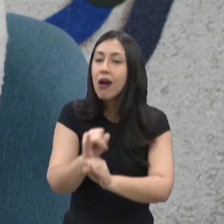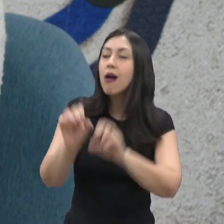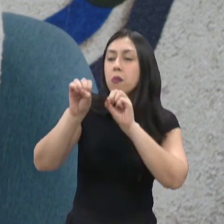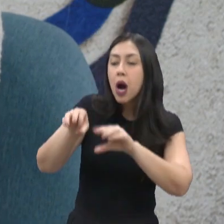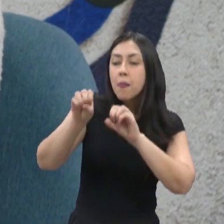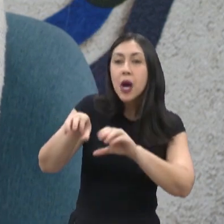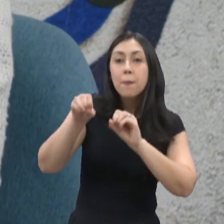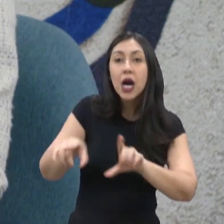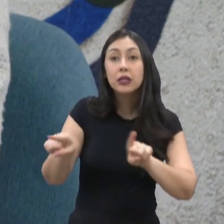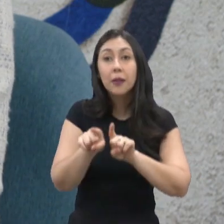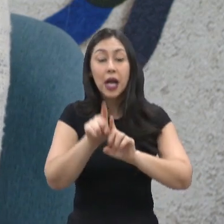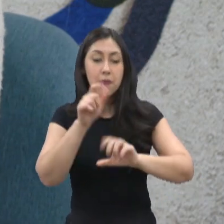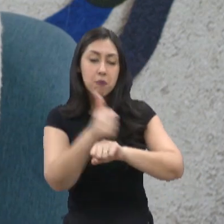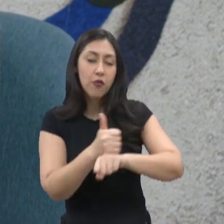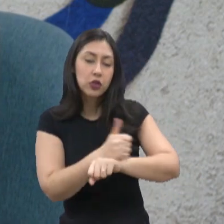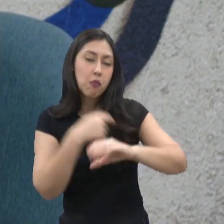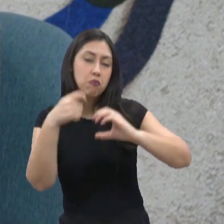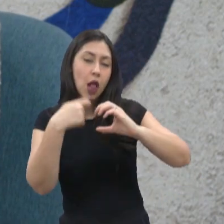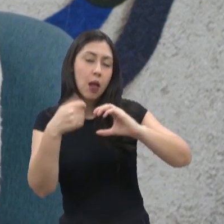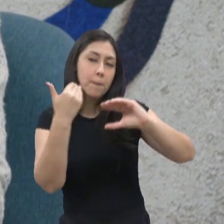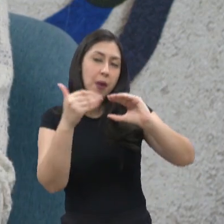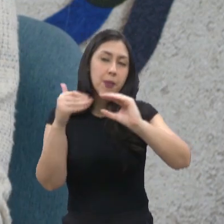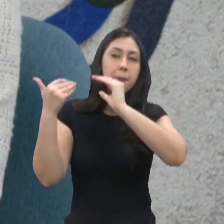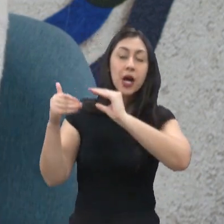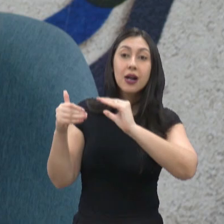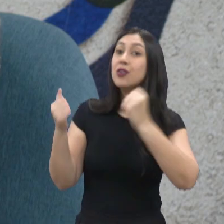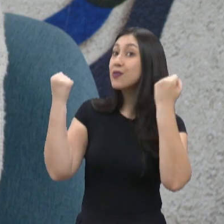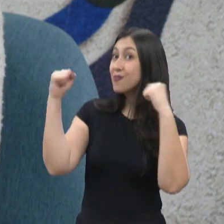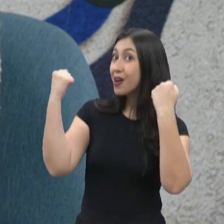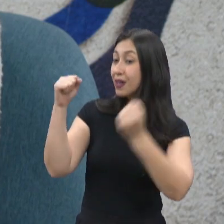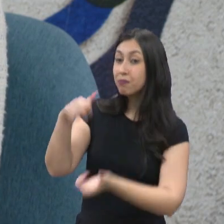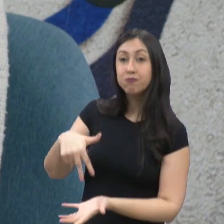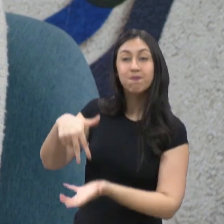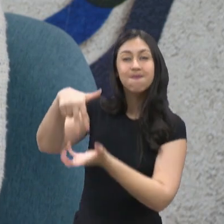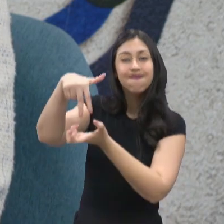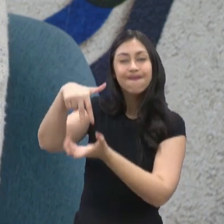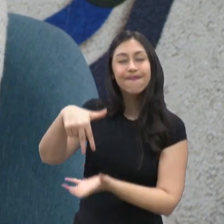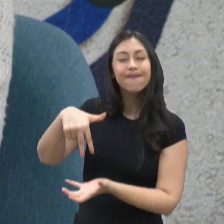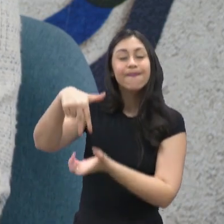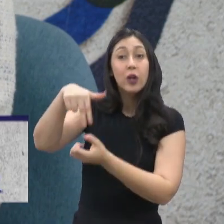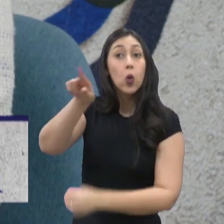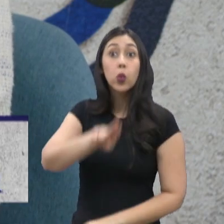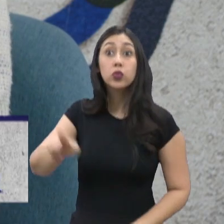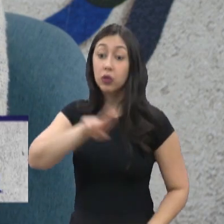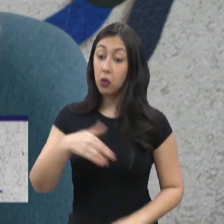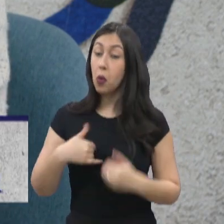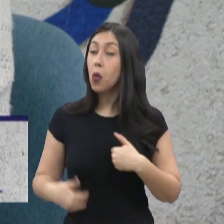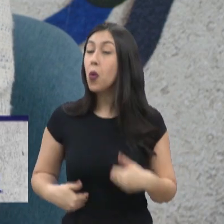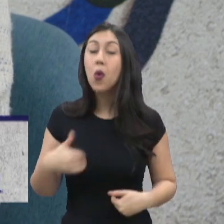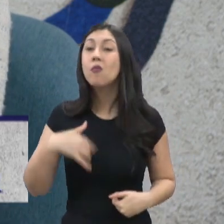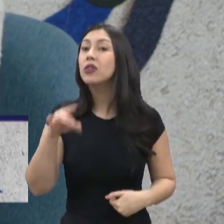através de videoaulas com os exercícios calistênicos, com os exercícios usando somente o peso do próprio corpo. E aí quem foi se apaixonando,